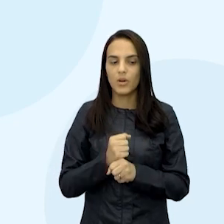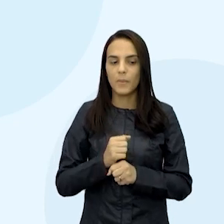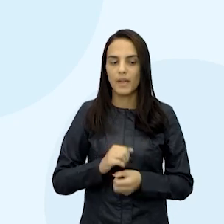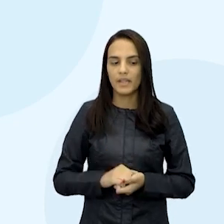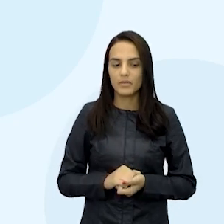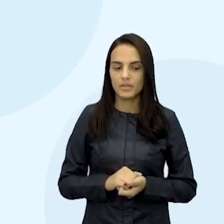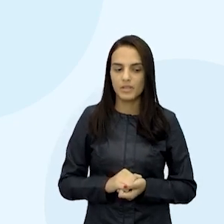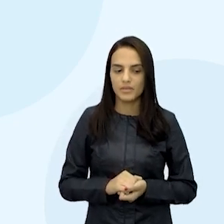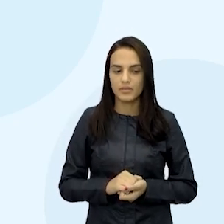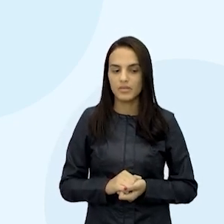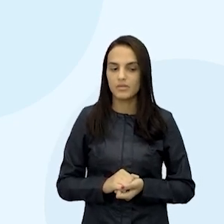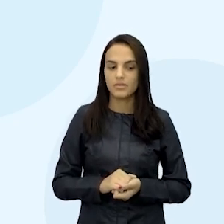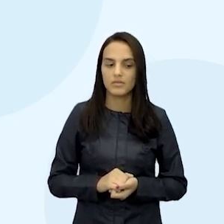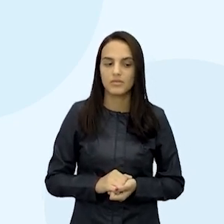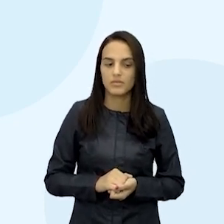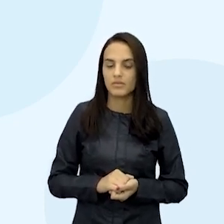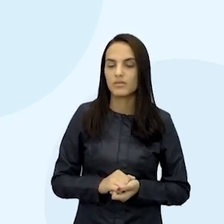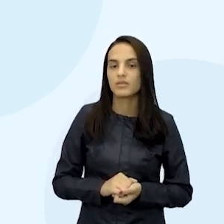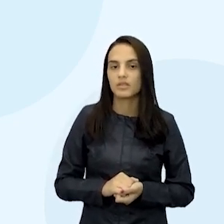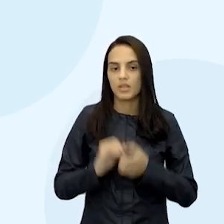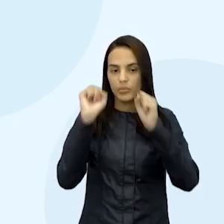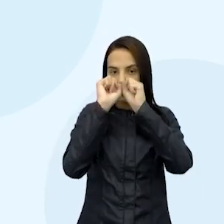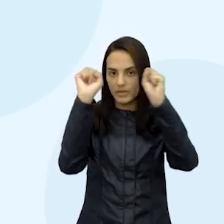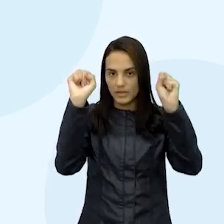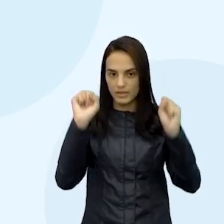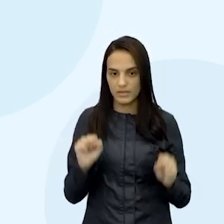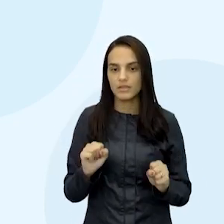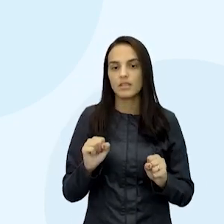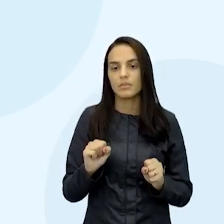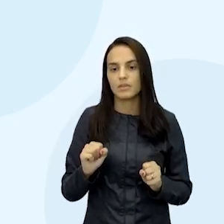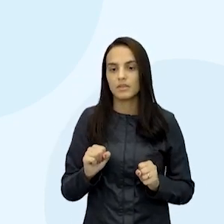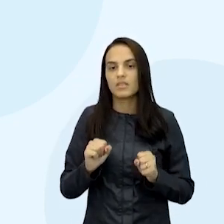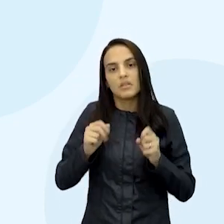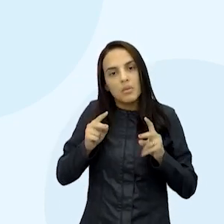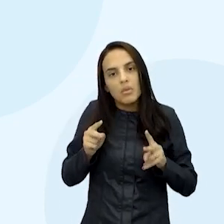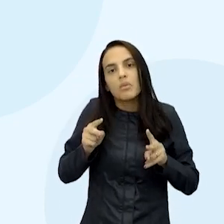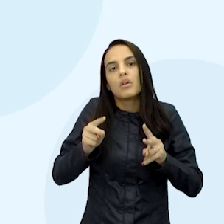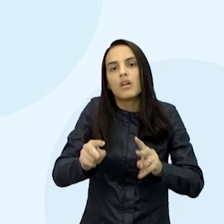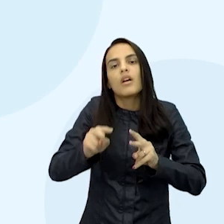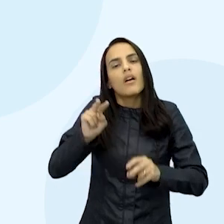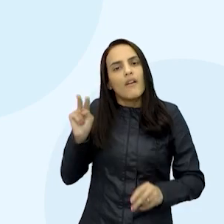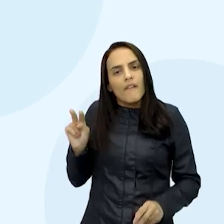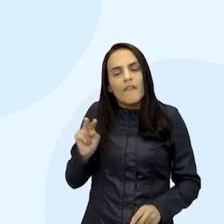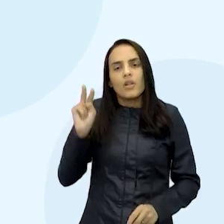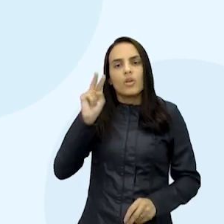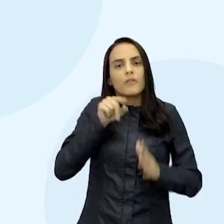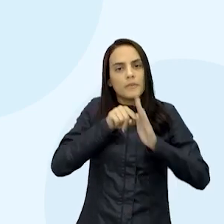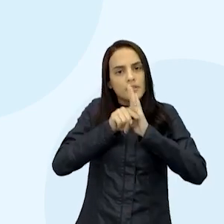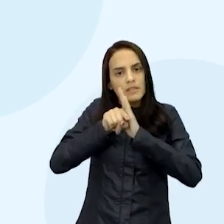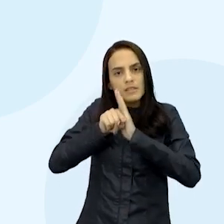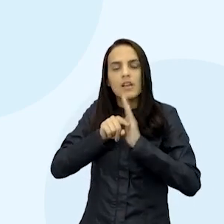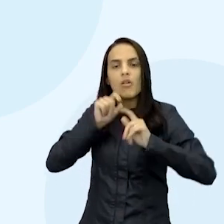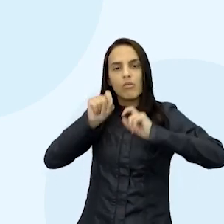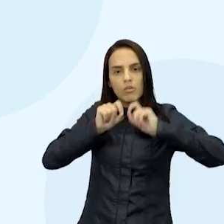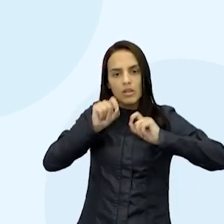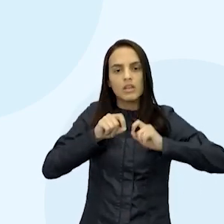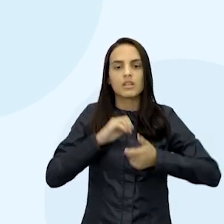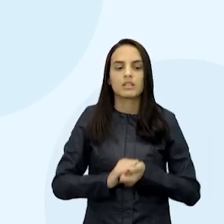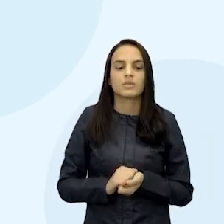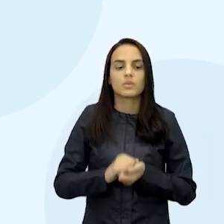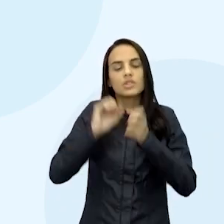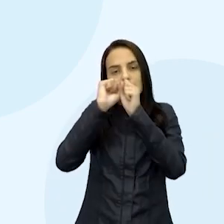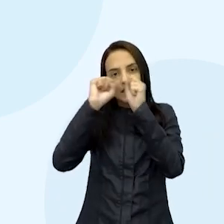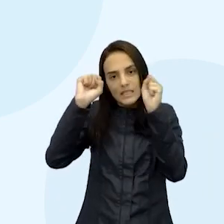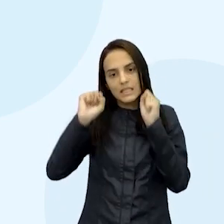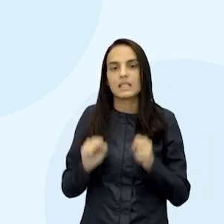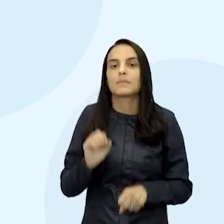Pela tabela SAC, que é um sistema de amortização constante. Ah, quando falou lá que eles vão pesquisar esse tipo de coisa, esse tipo de